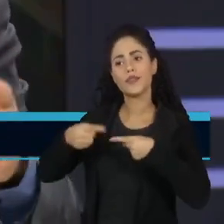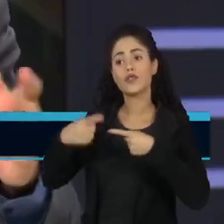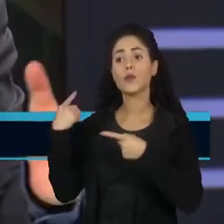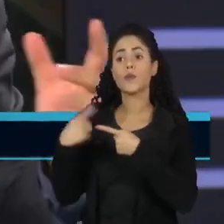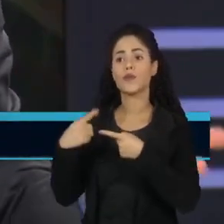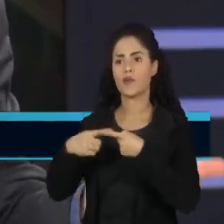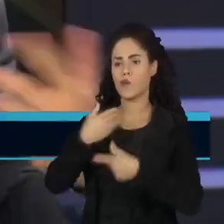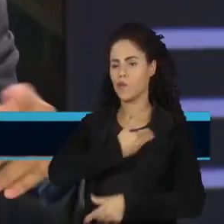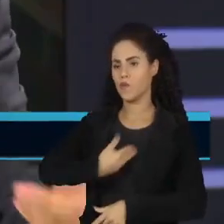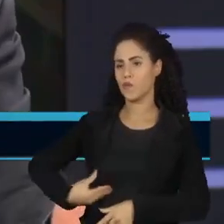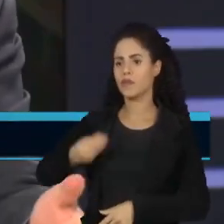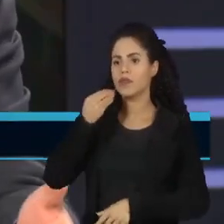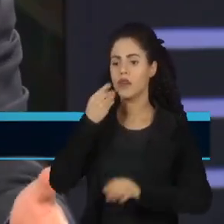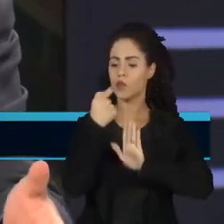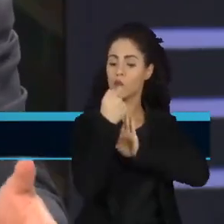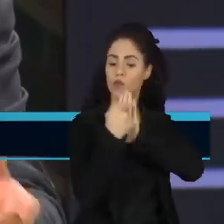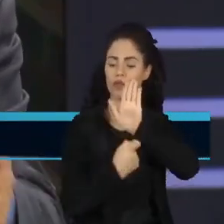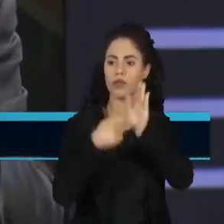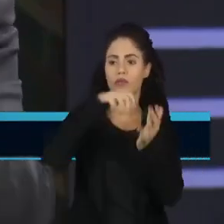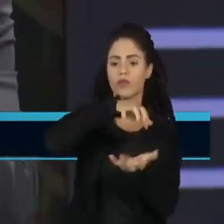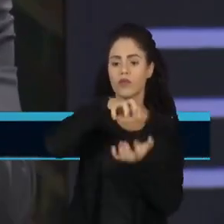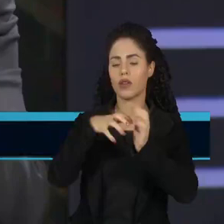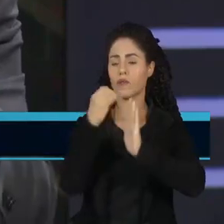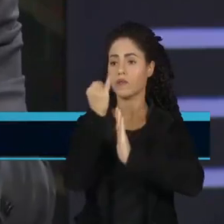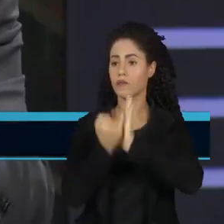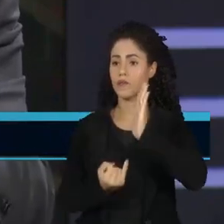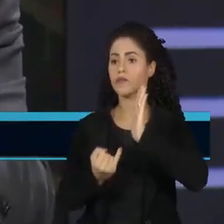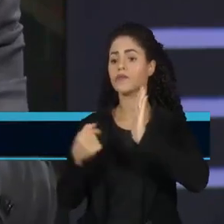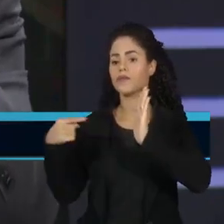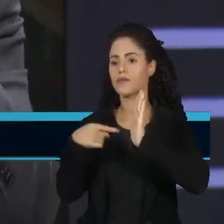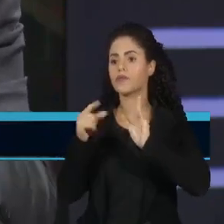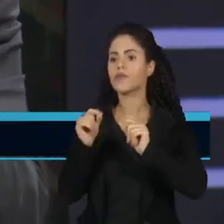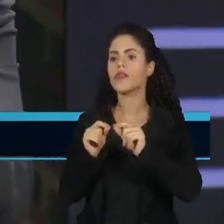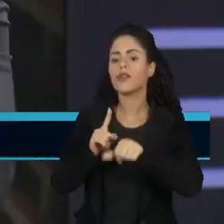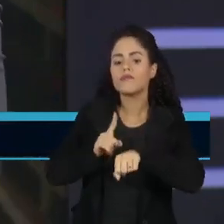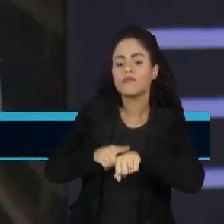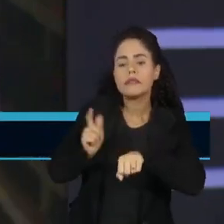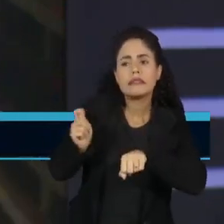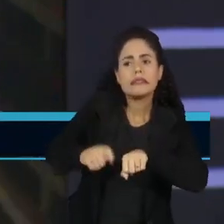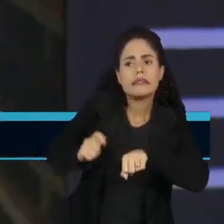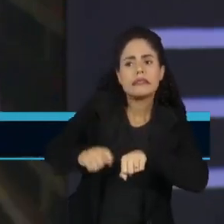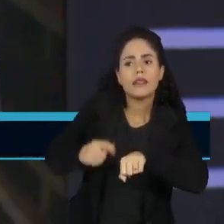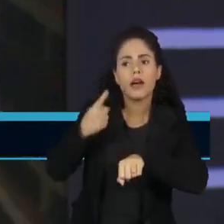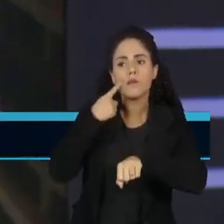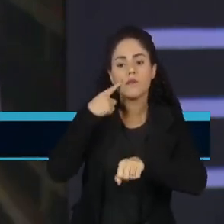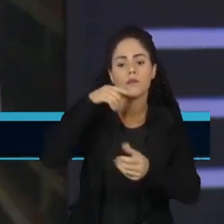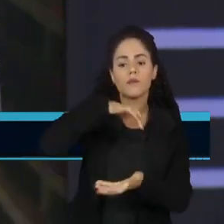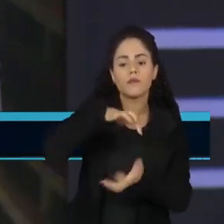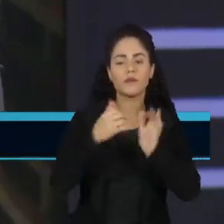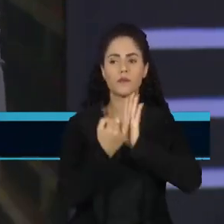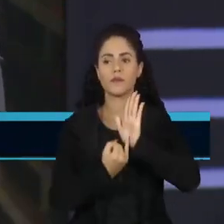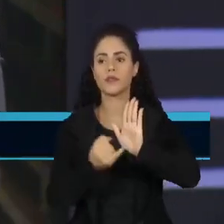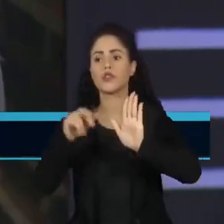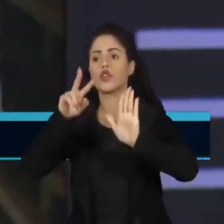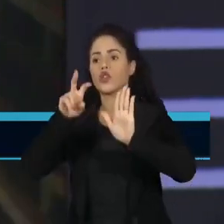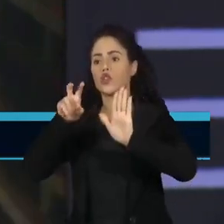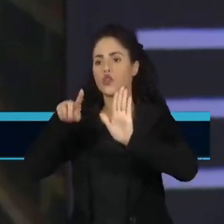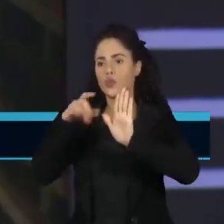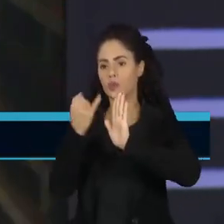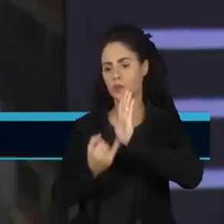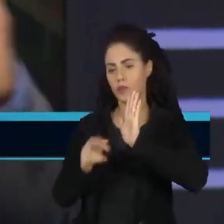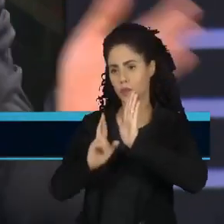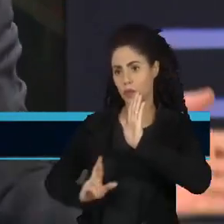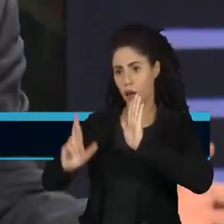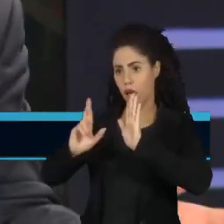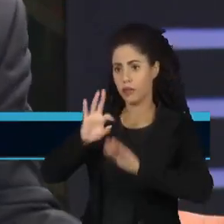teria até pela pelo texto da reforma tributária original o governo tem um pedaço de tempo para apresentar a reforma sobre da reforma tributária